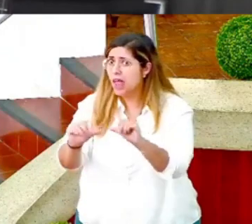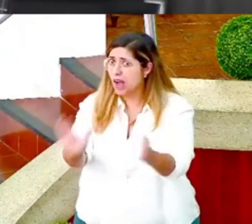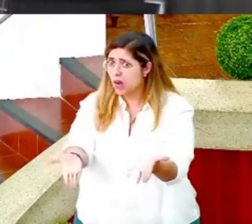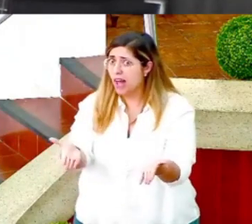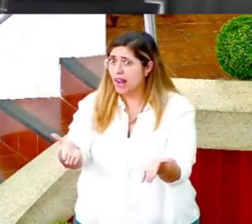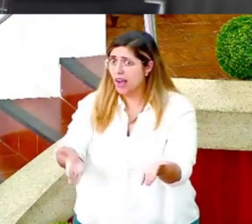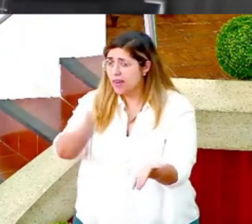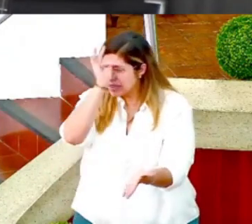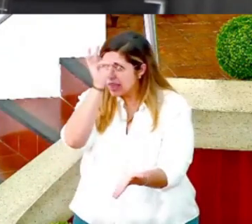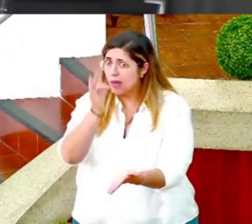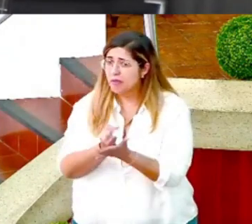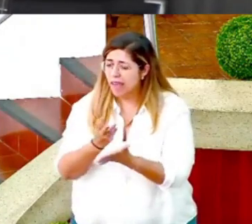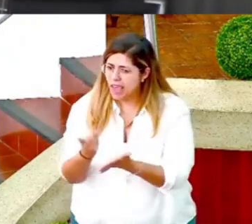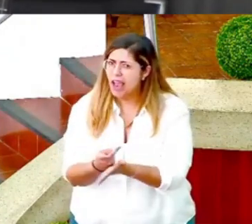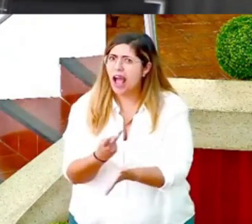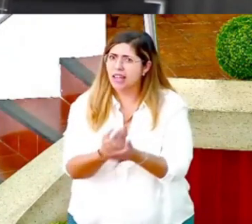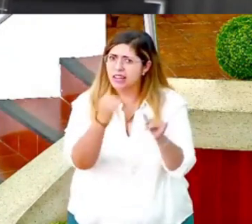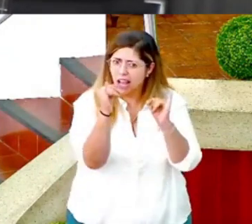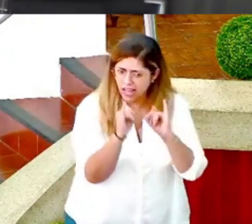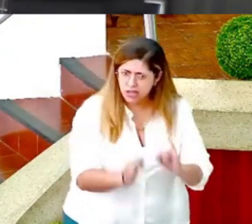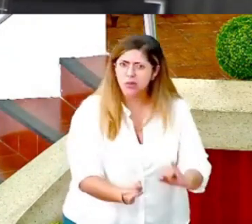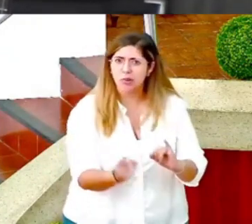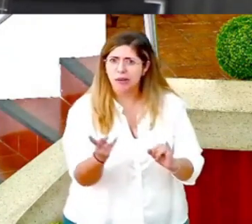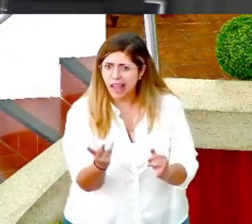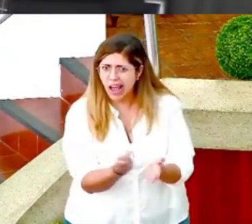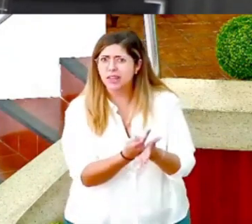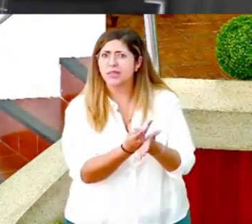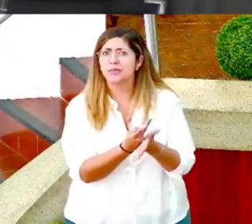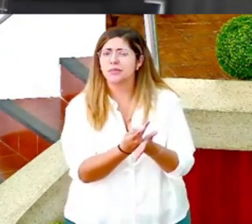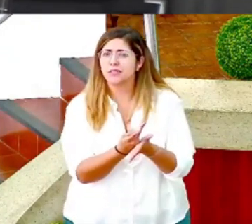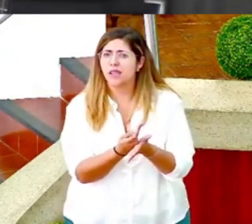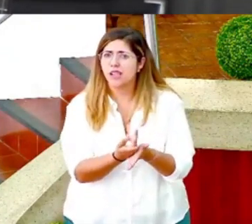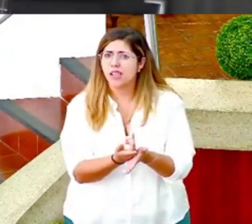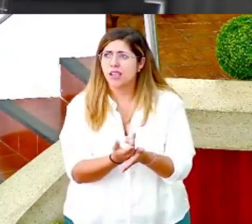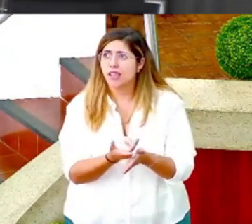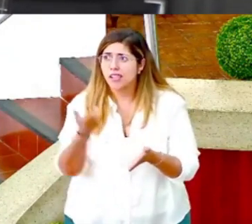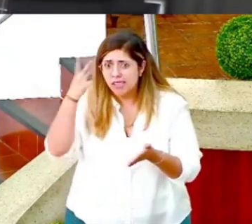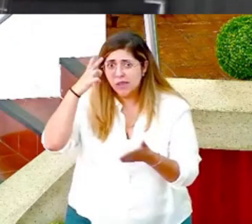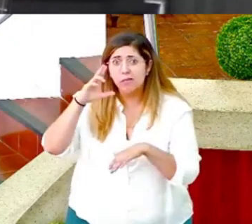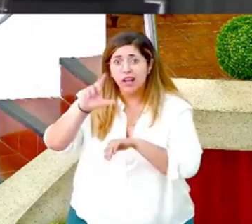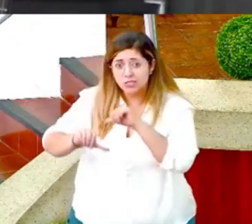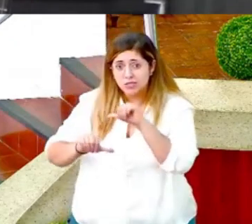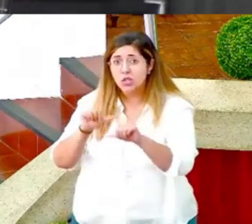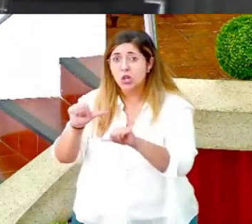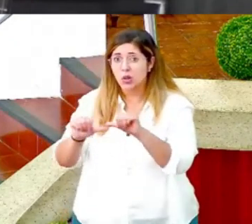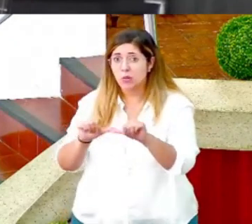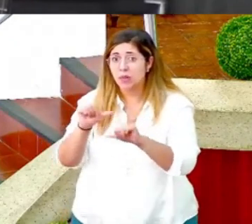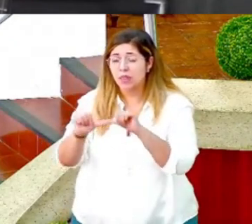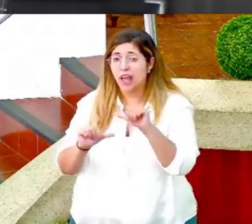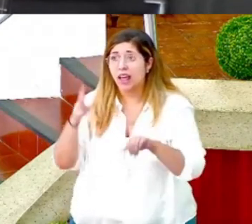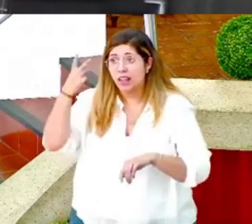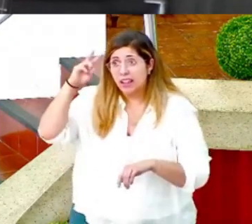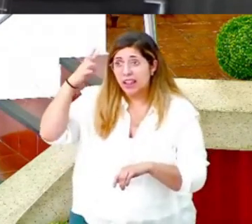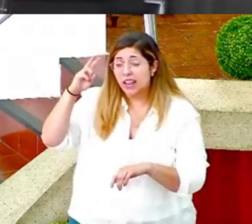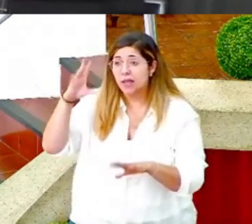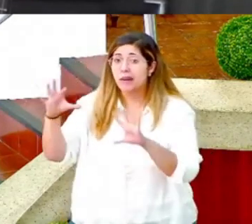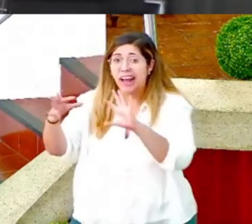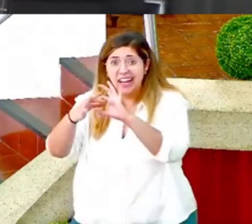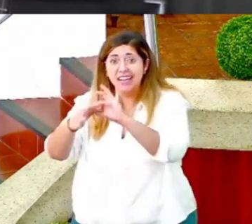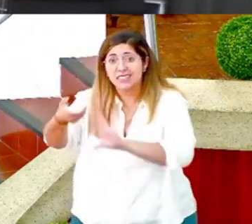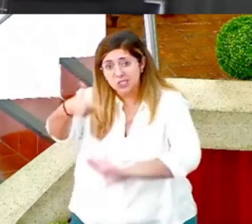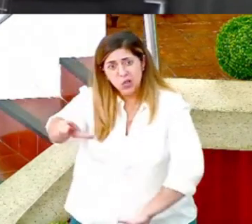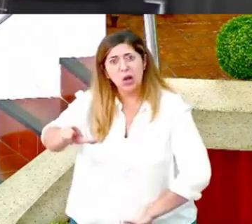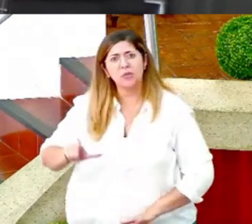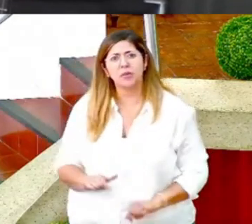vida. Nós precisamos relembrar a aliança que o Senhor Deus fez conosco. Irmãos, alguns homens já fizeram isso na